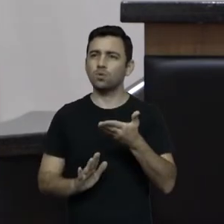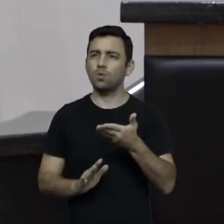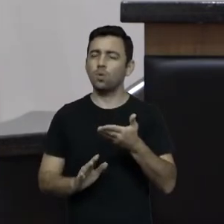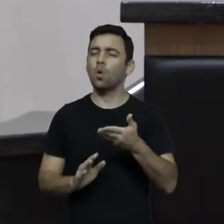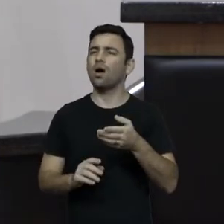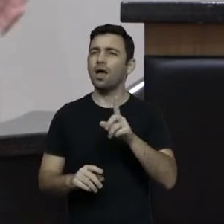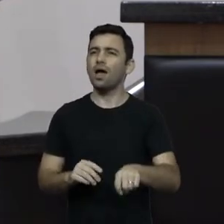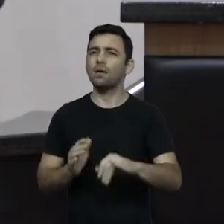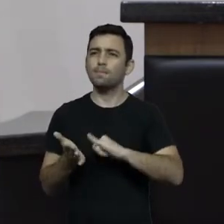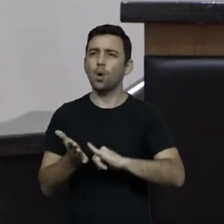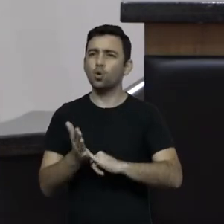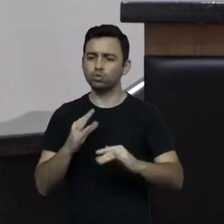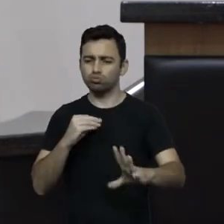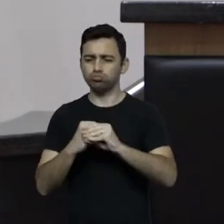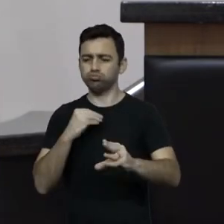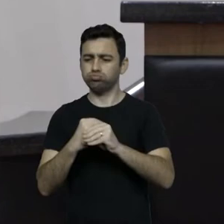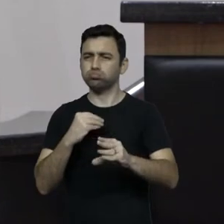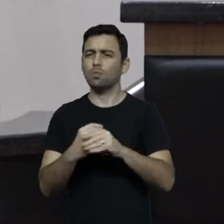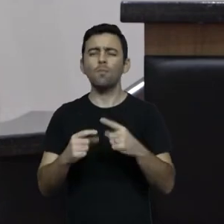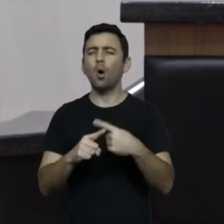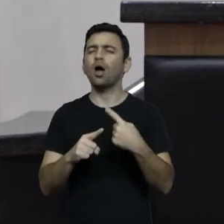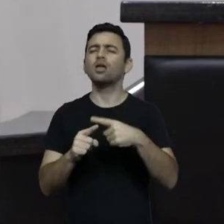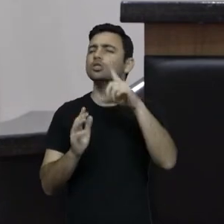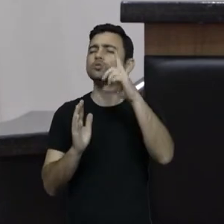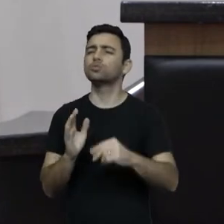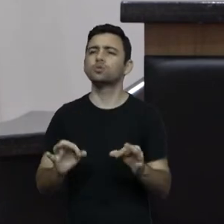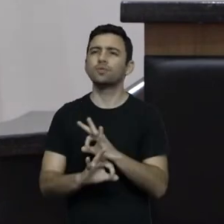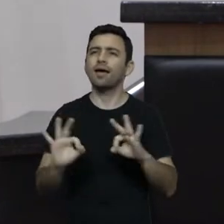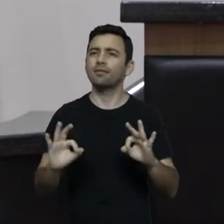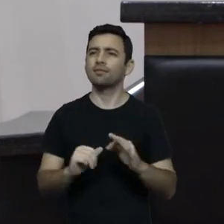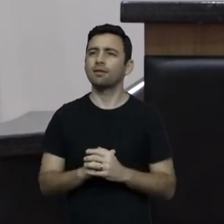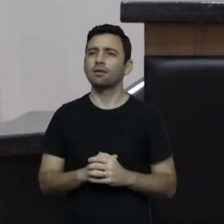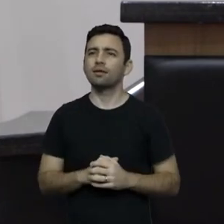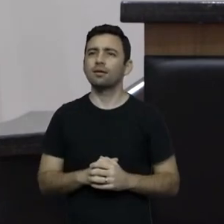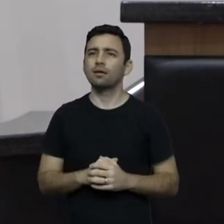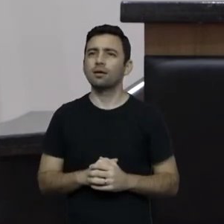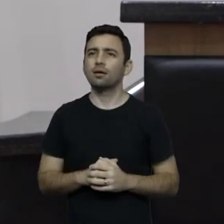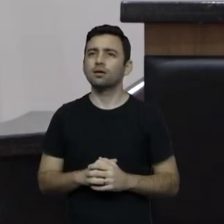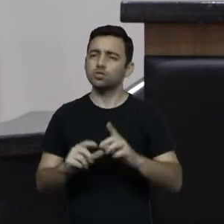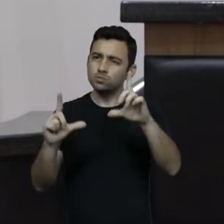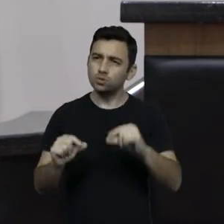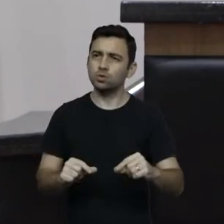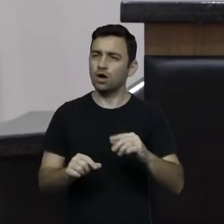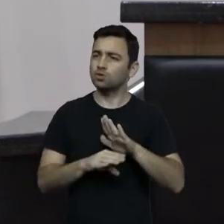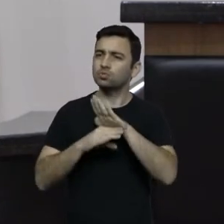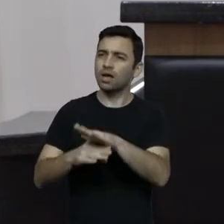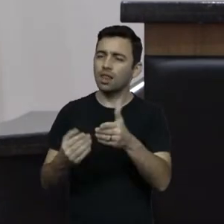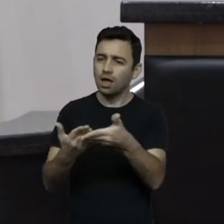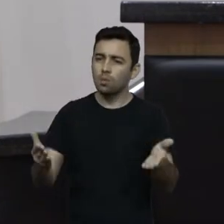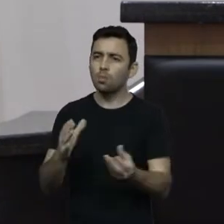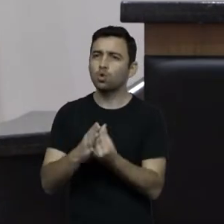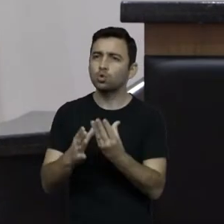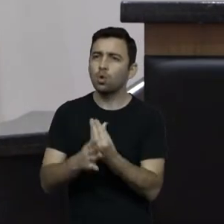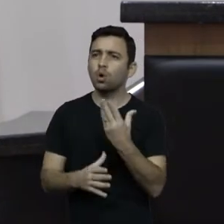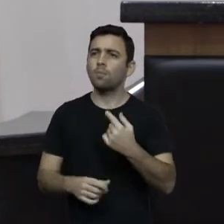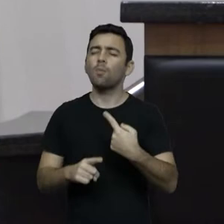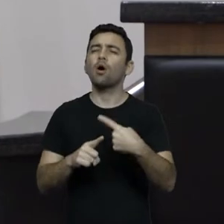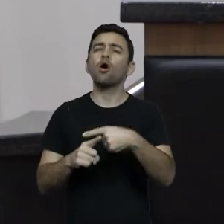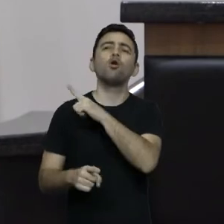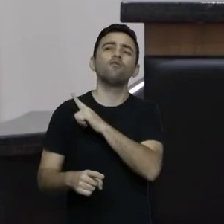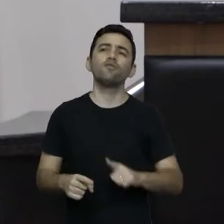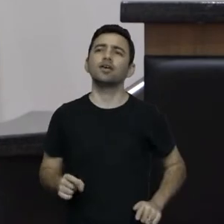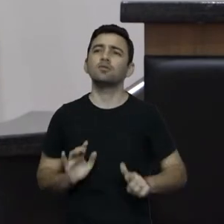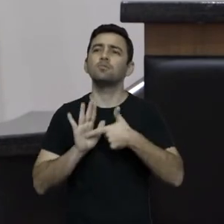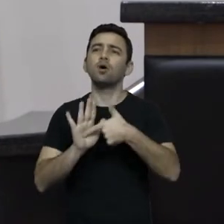agregado conseguiram reduzir o imposto Por que que não reduziu o imposto para ajudar o produtor E por que você não aparecer